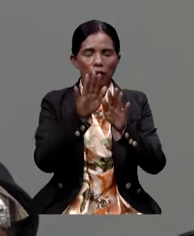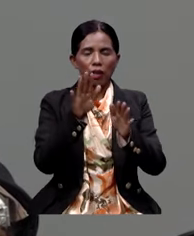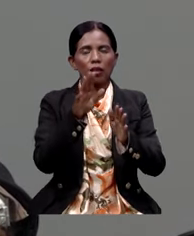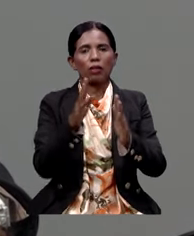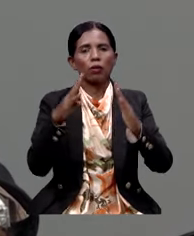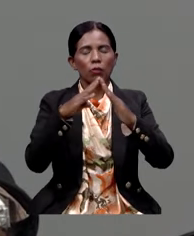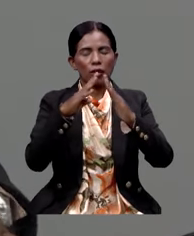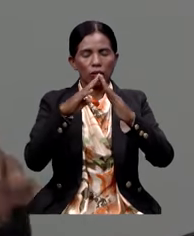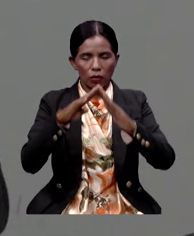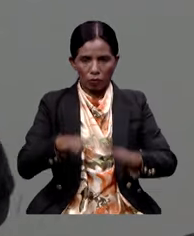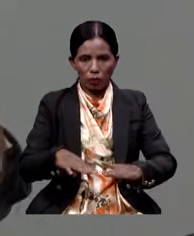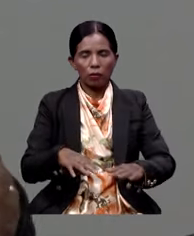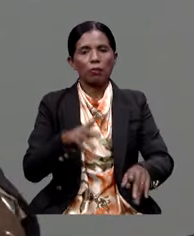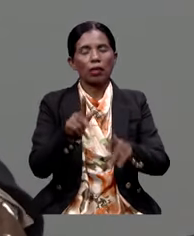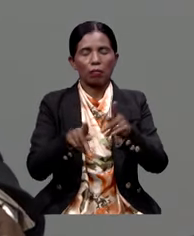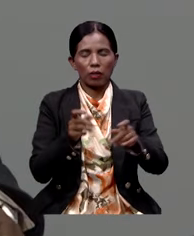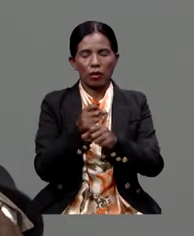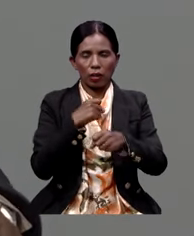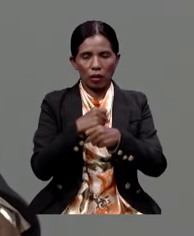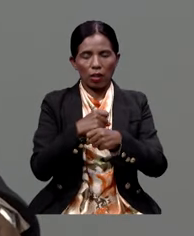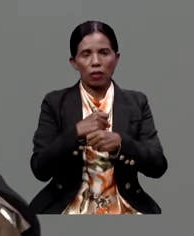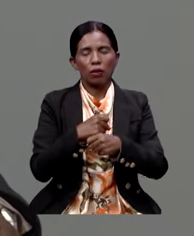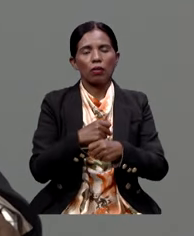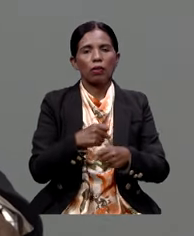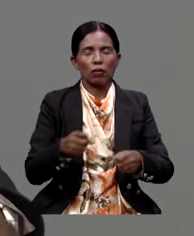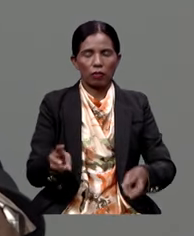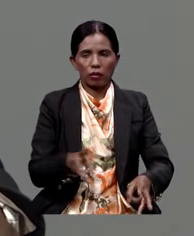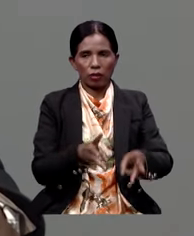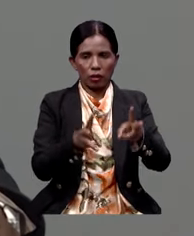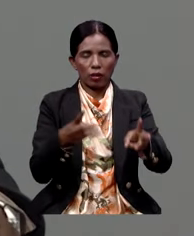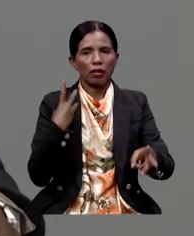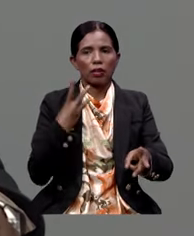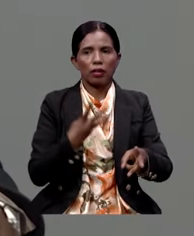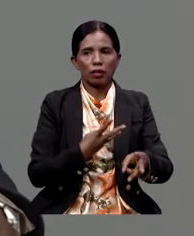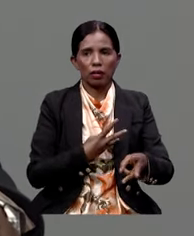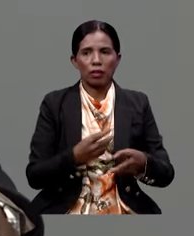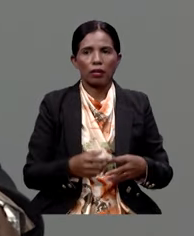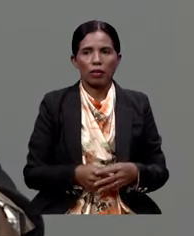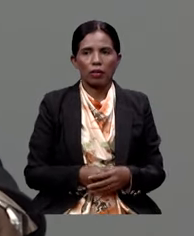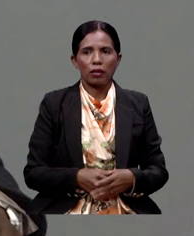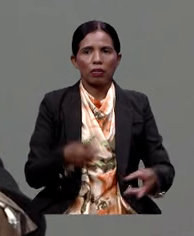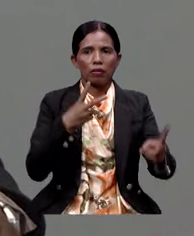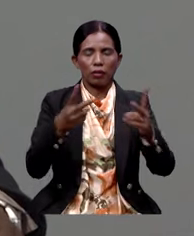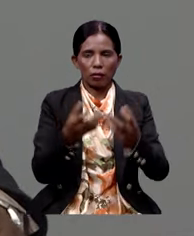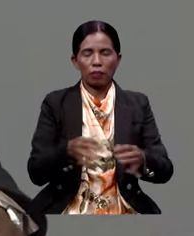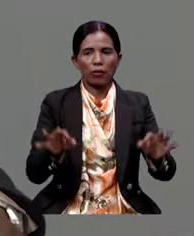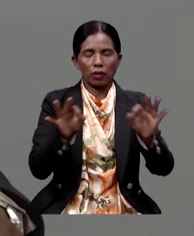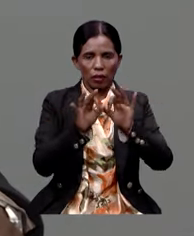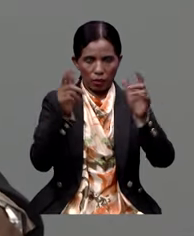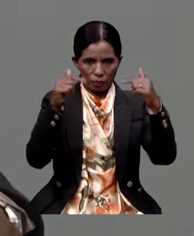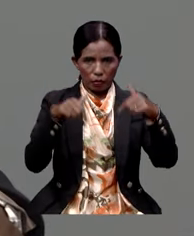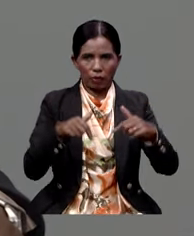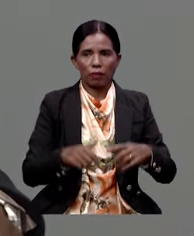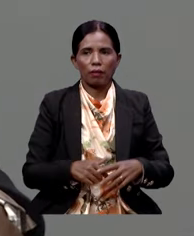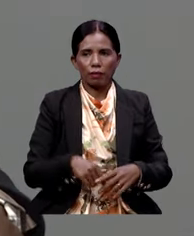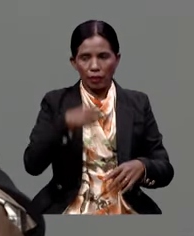estrada de máquina de serviço para depois ter um tempo antes que ele tenha visita importante em maio.